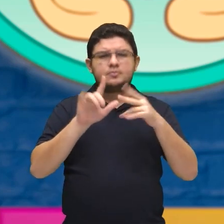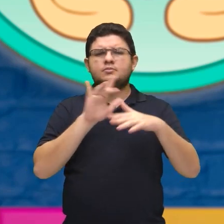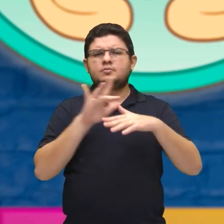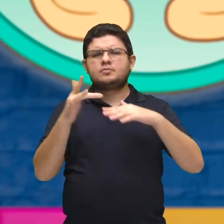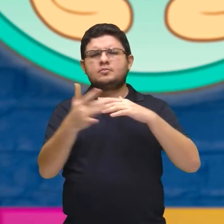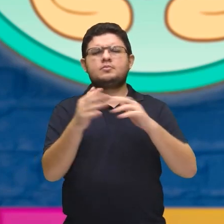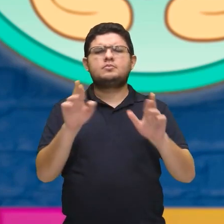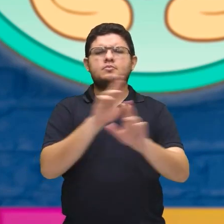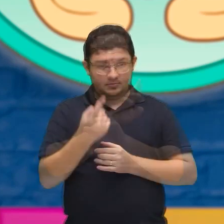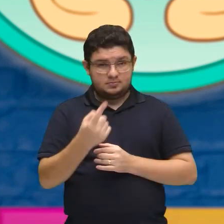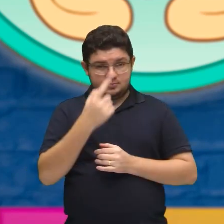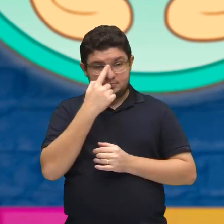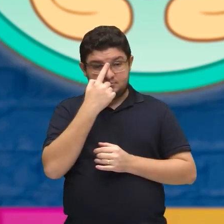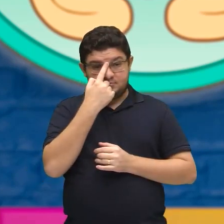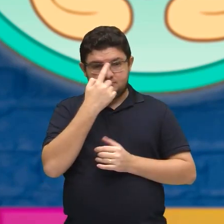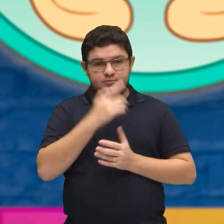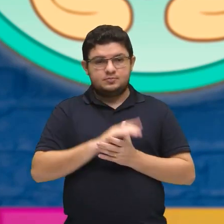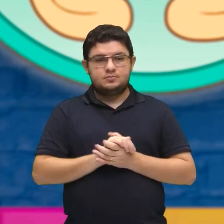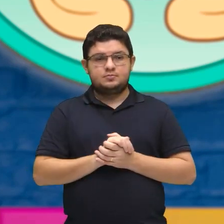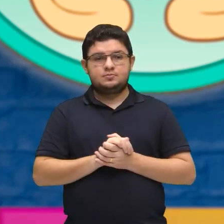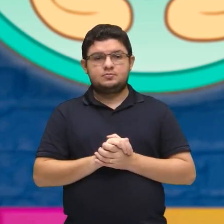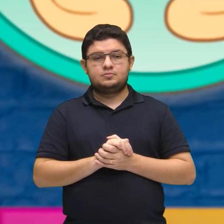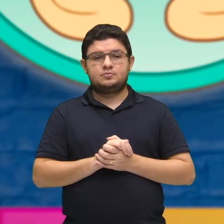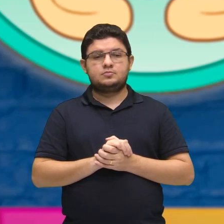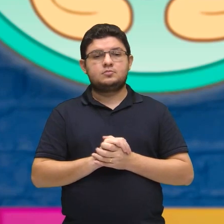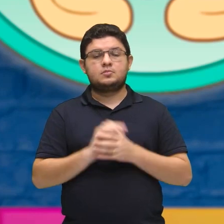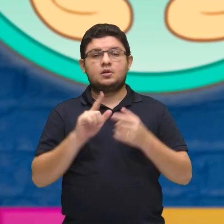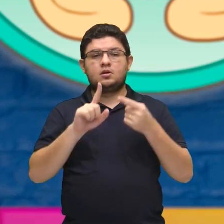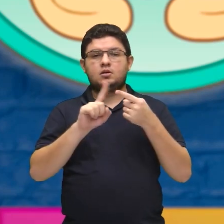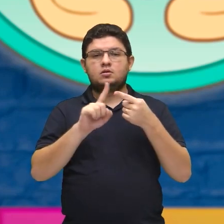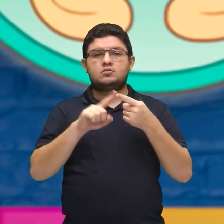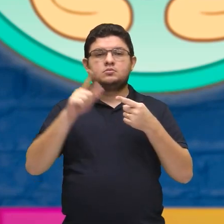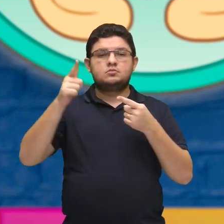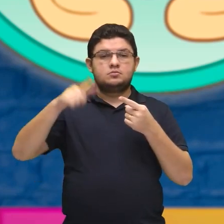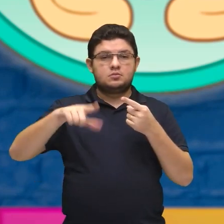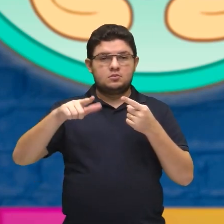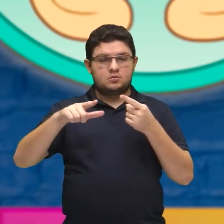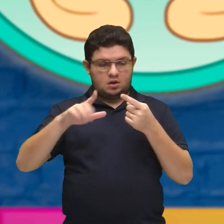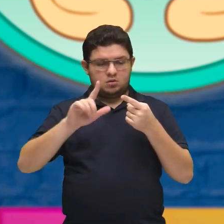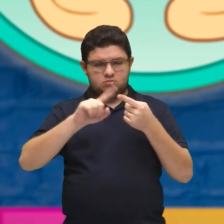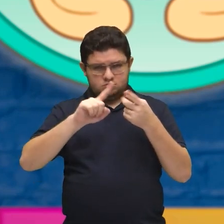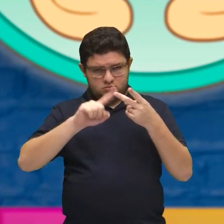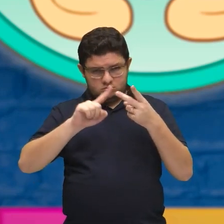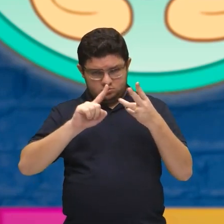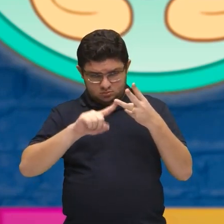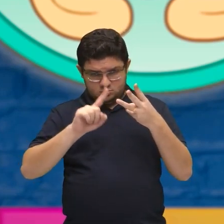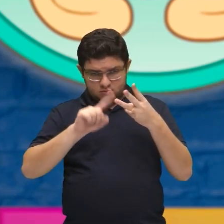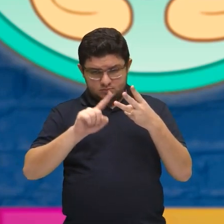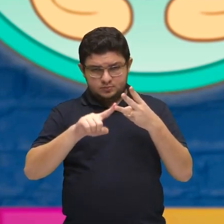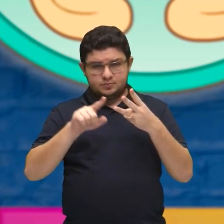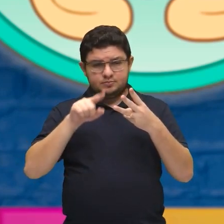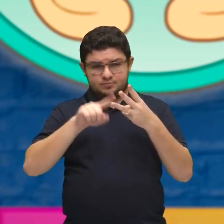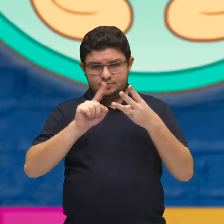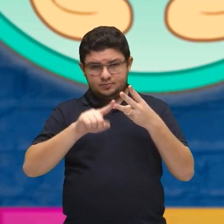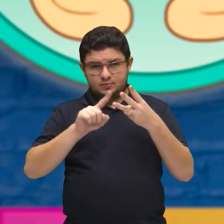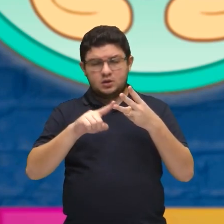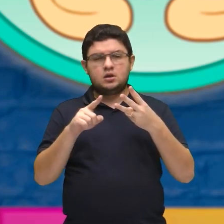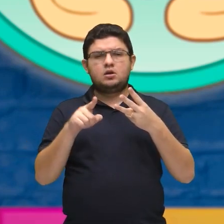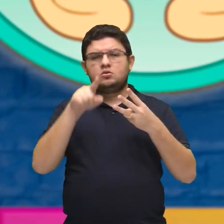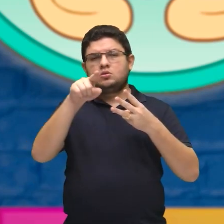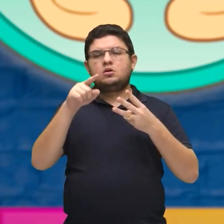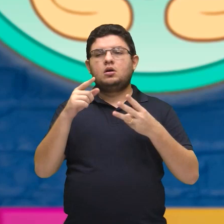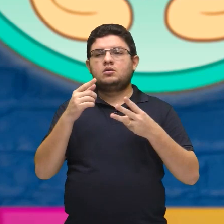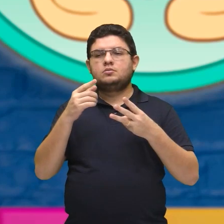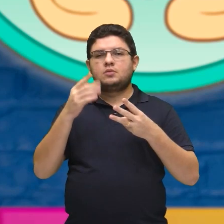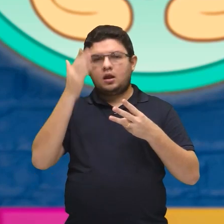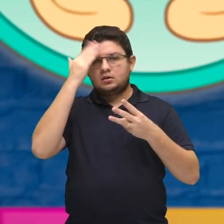com bullying? Você sabe o que é? Mais uma pergunta. Cyberbullying? Vamos fazer uma costura aqui.